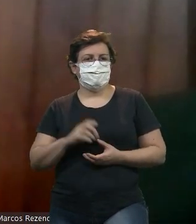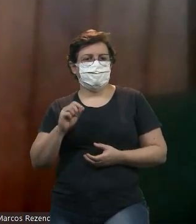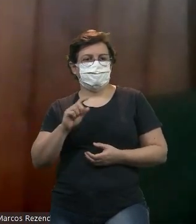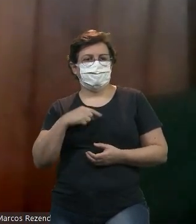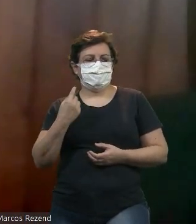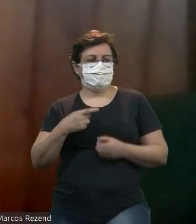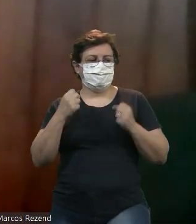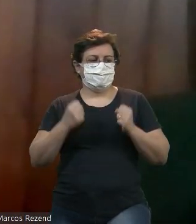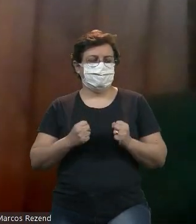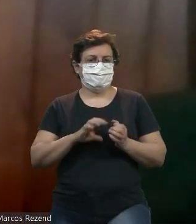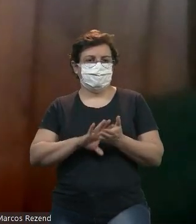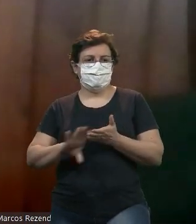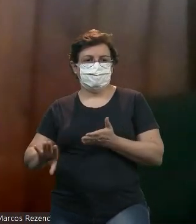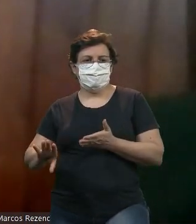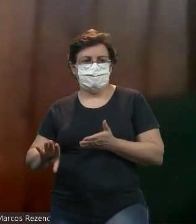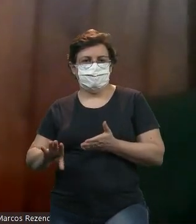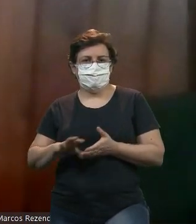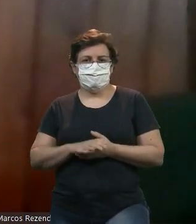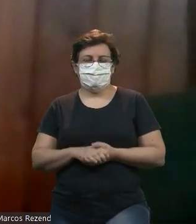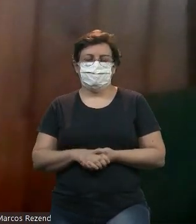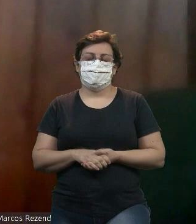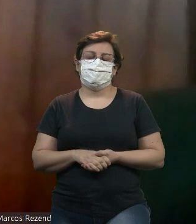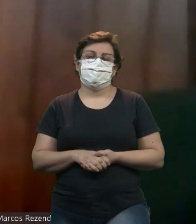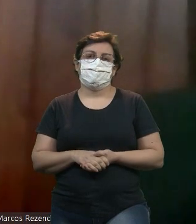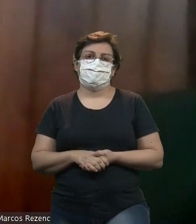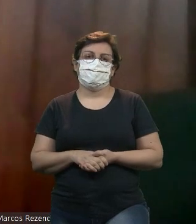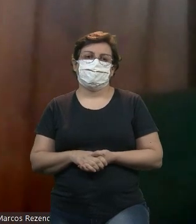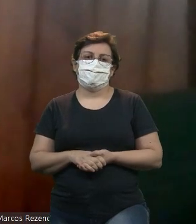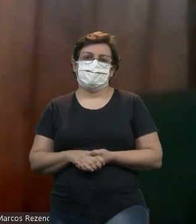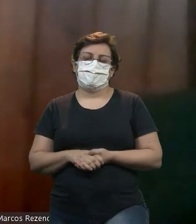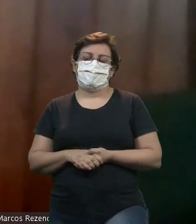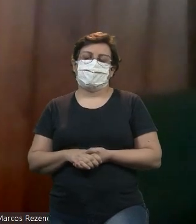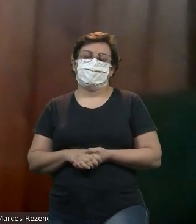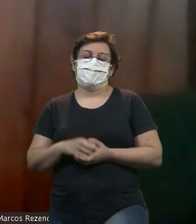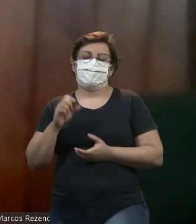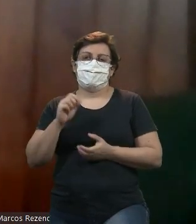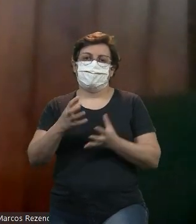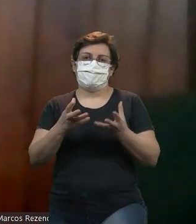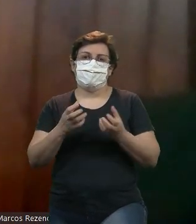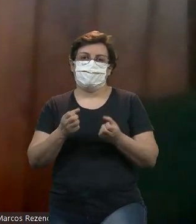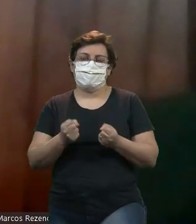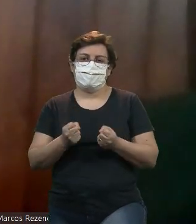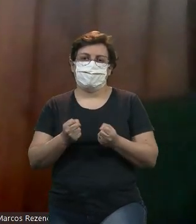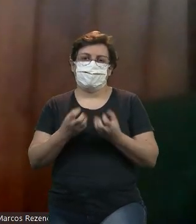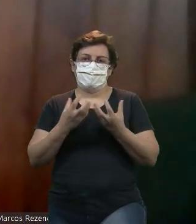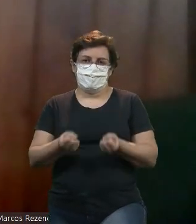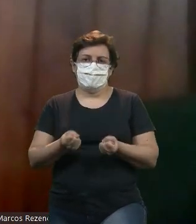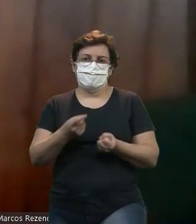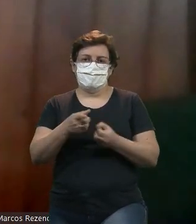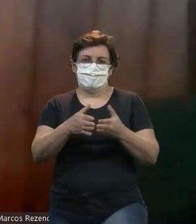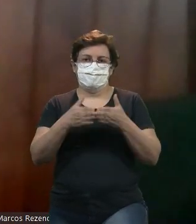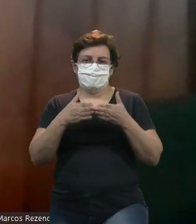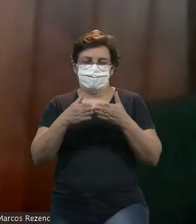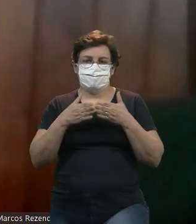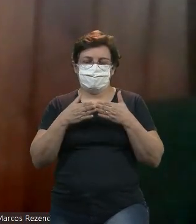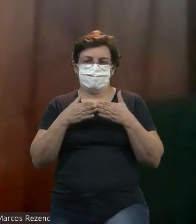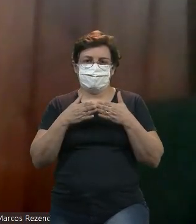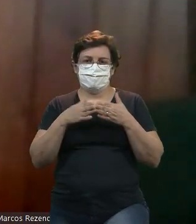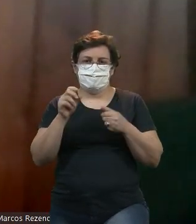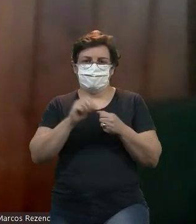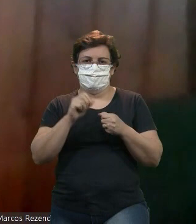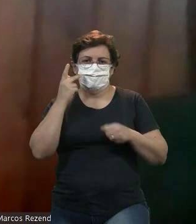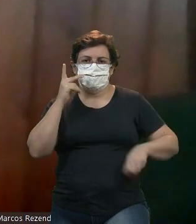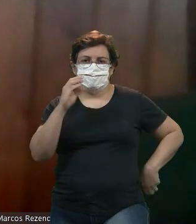Possamos assim dispensar a leitura do mesmo. Os vereadores que aprovam o requerimento verbal formulado pelo vereador Cícero